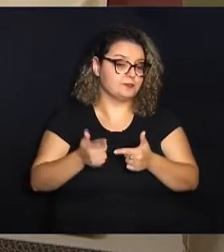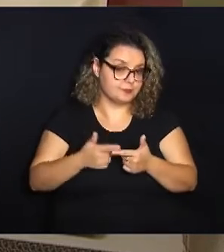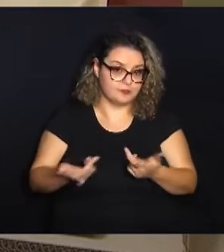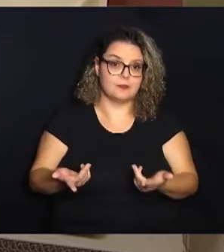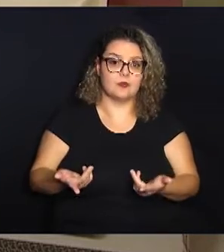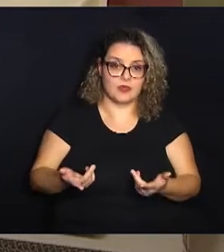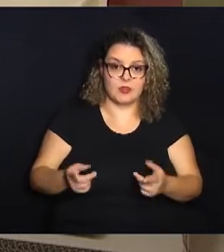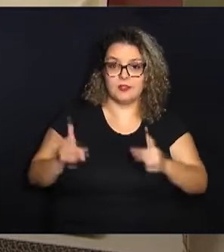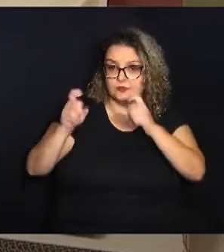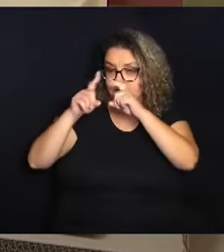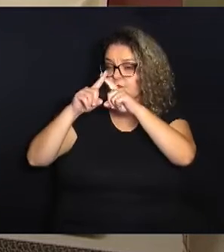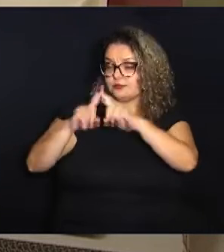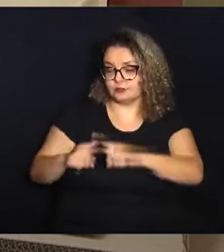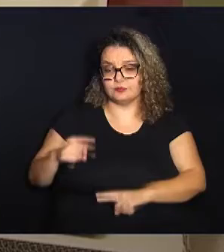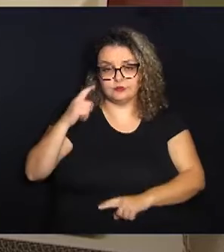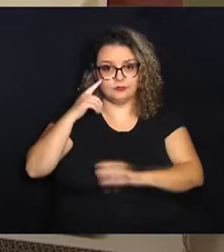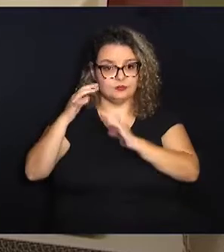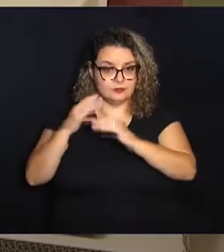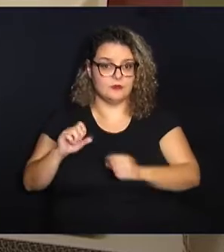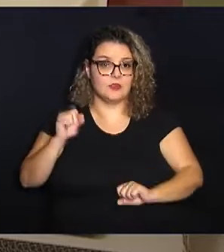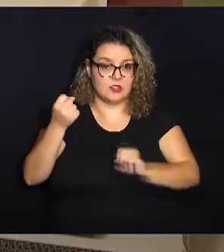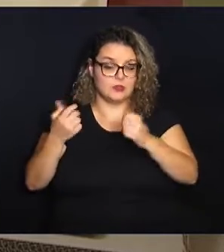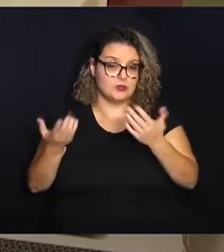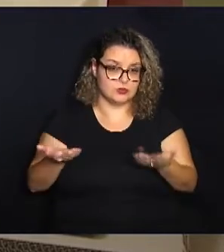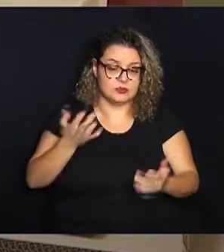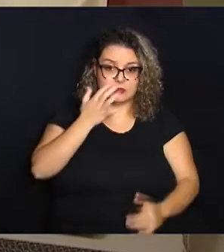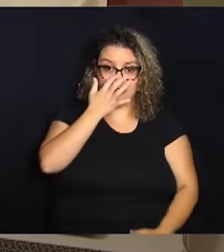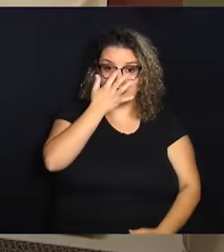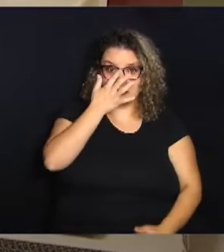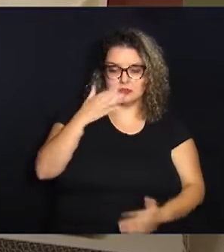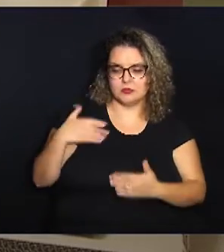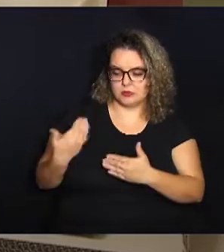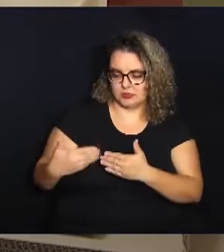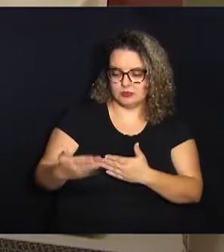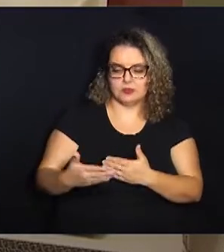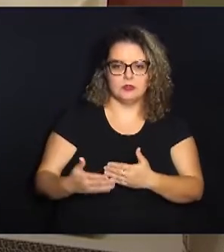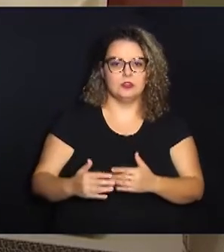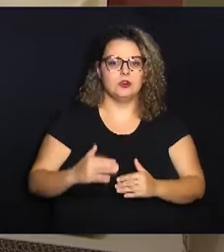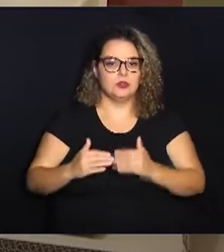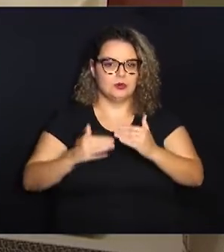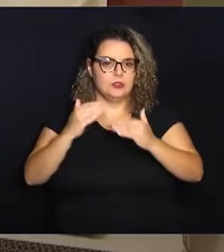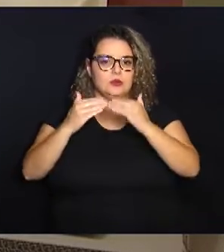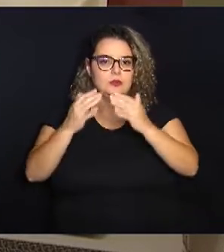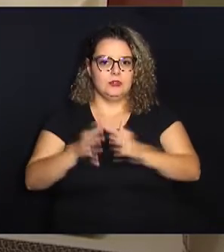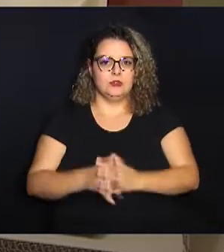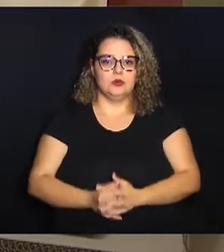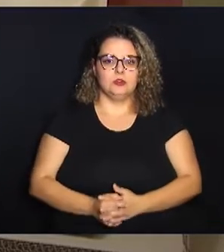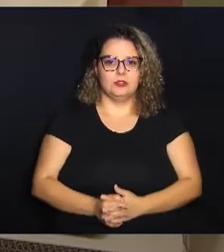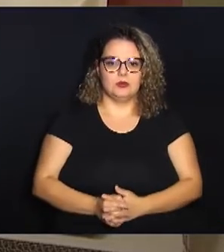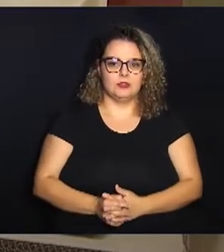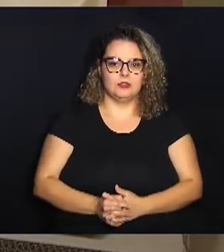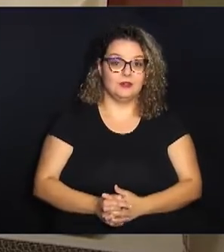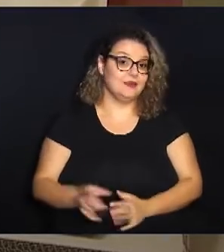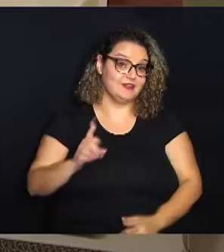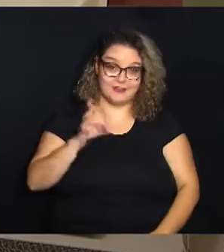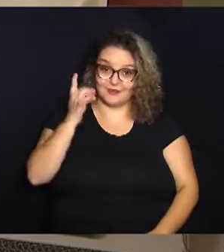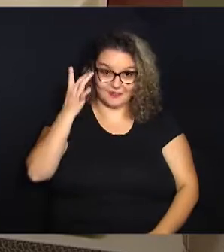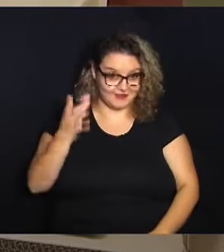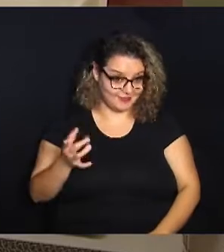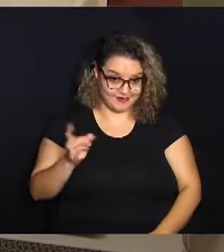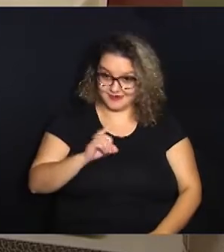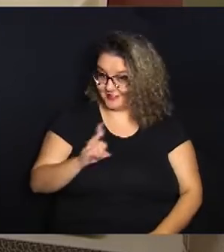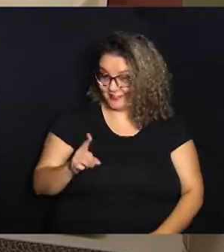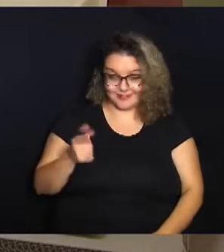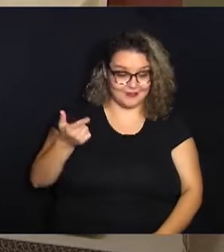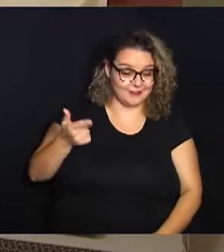aos seus desafios, pensando ali na indústria. Então, a partir daí, a gente foi desenvolvendo. Não foi fácil, não está sendo